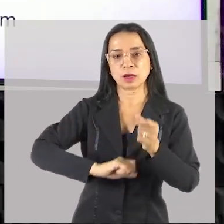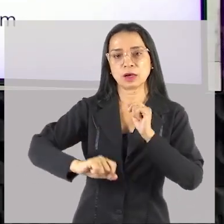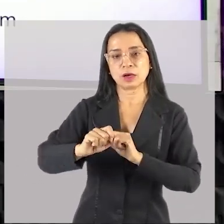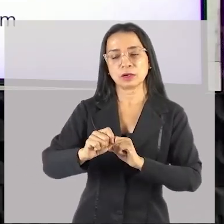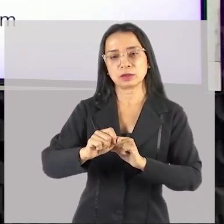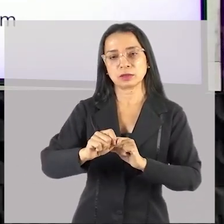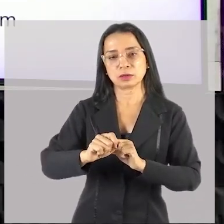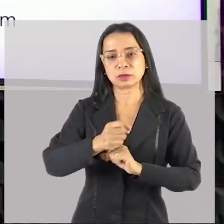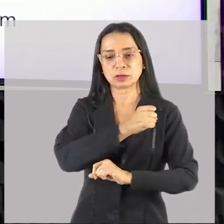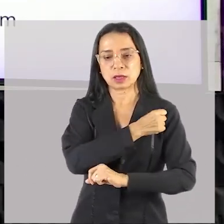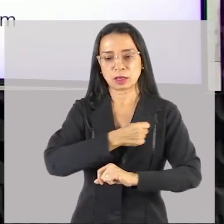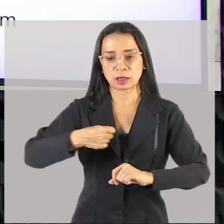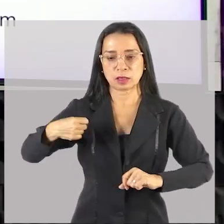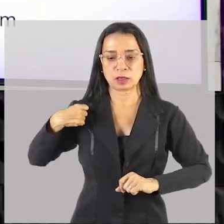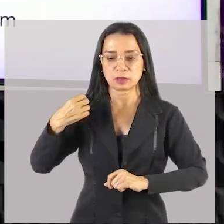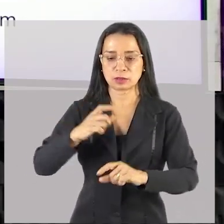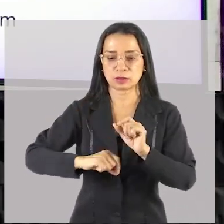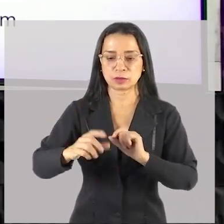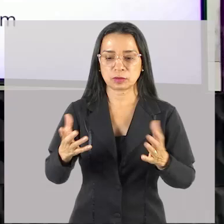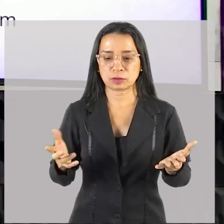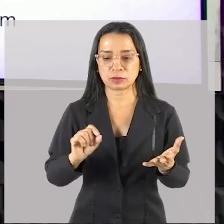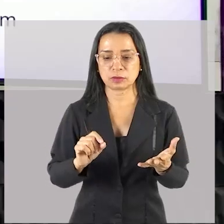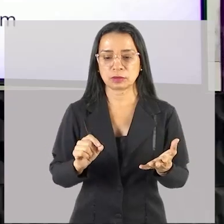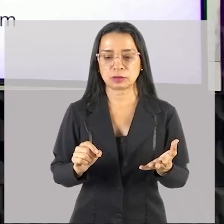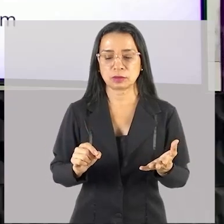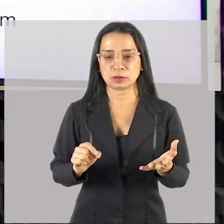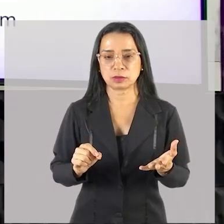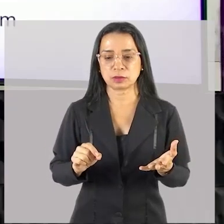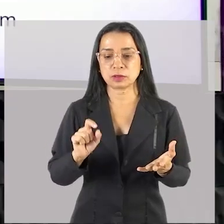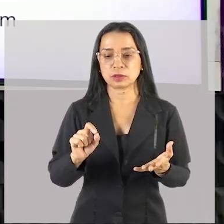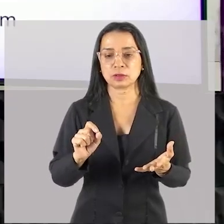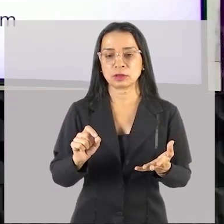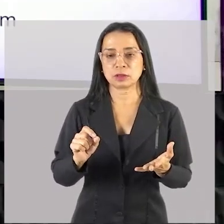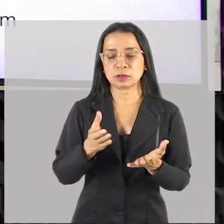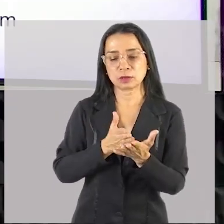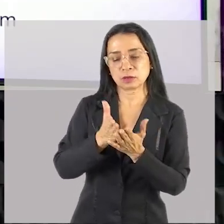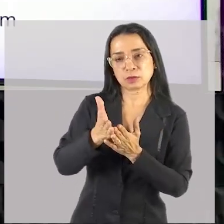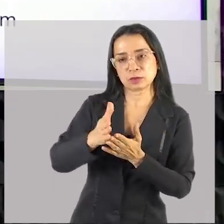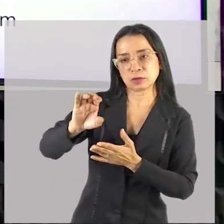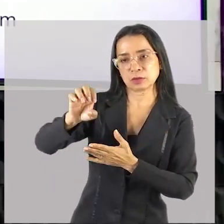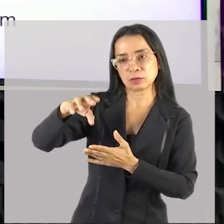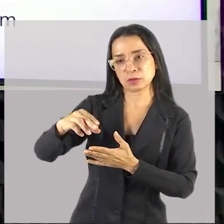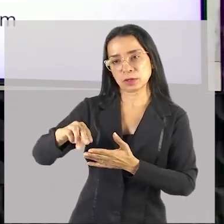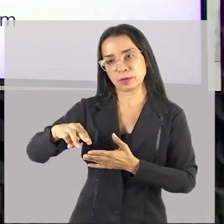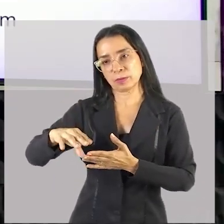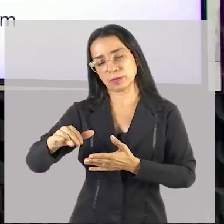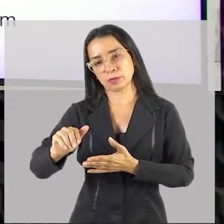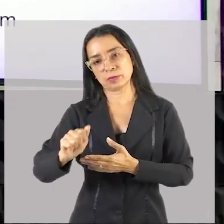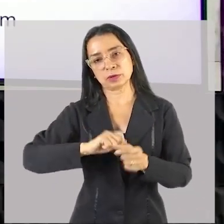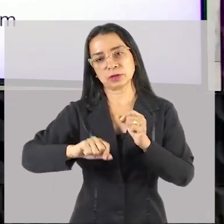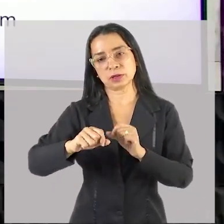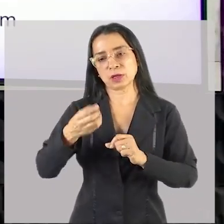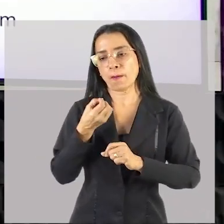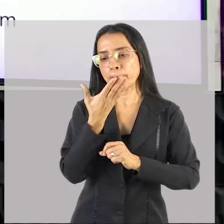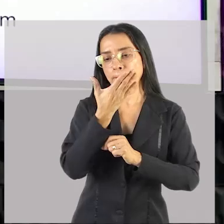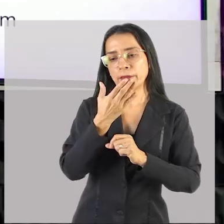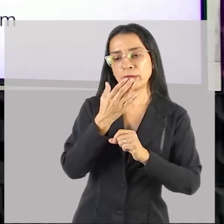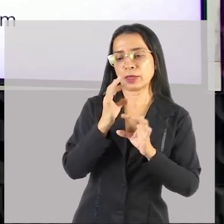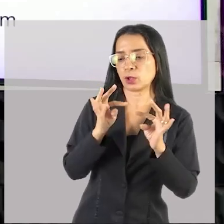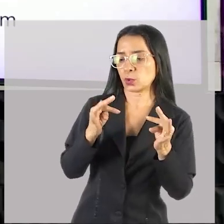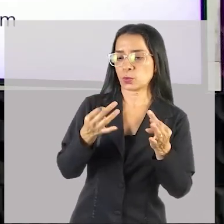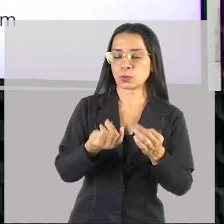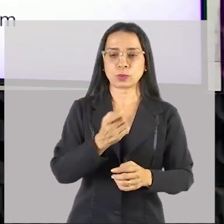importa qual é a forma de governo, se é uma oligarquia, se é uma democracia, não importa. O que importa é que os homens, de forma natural,